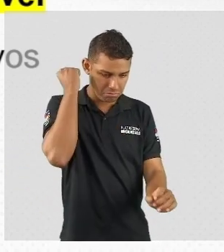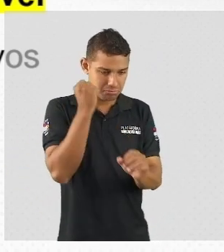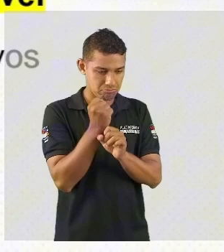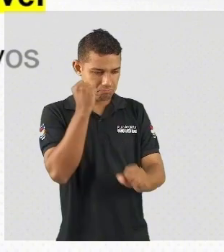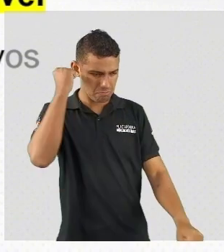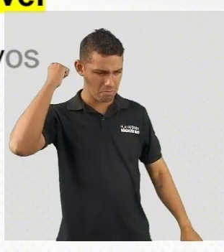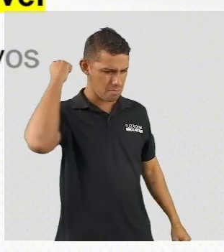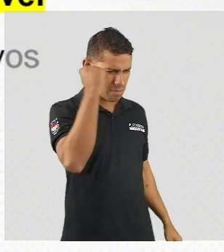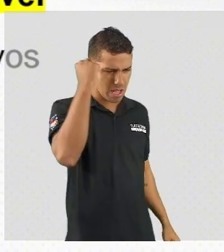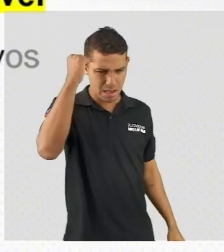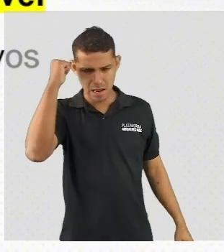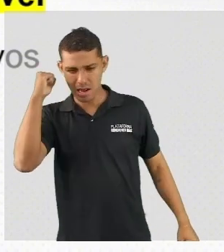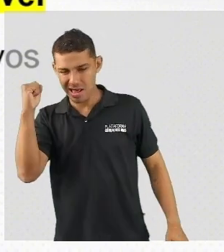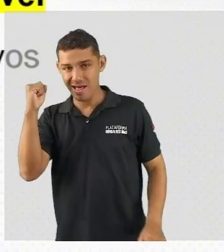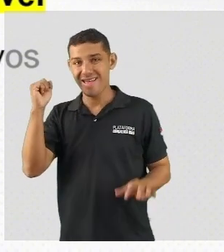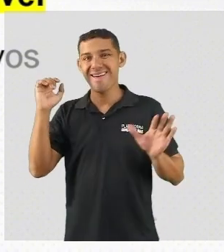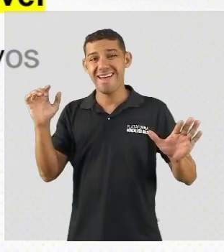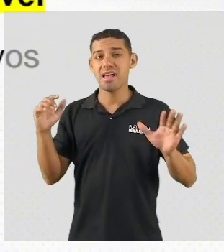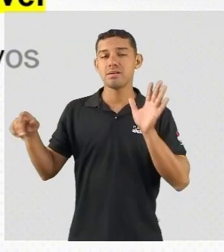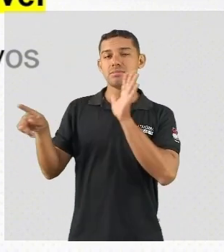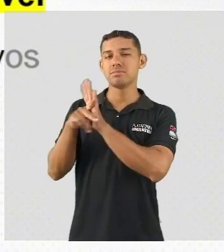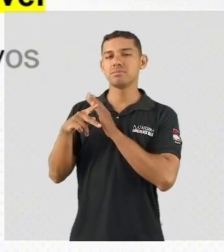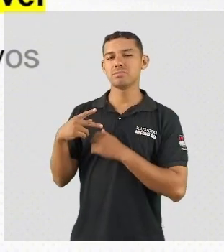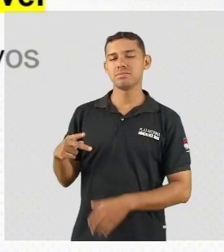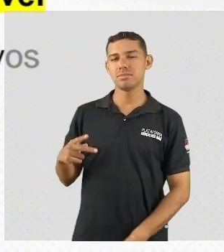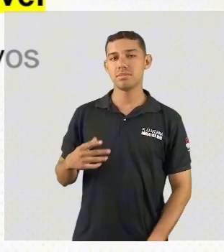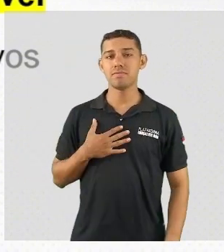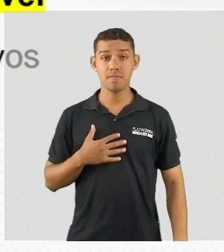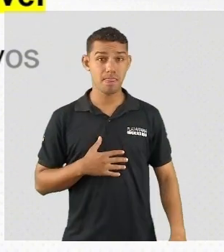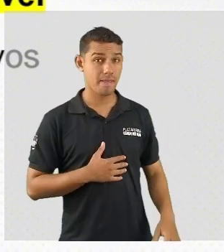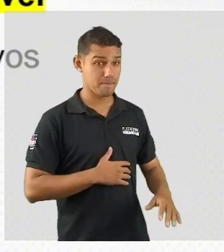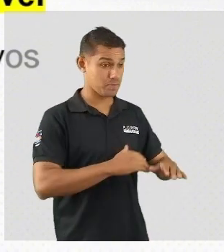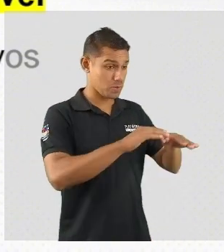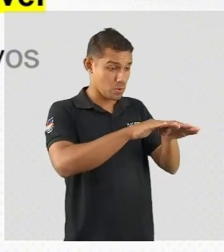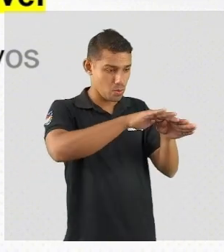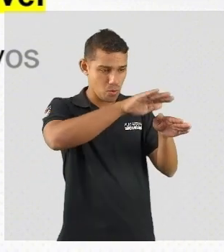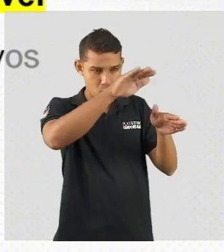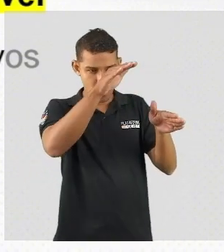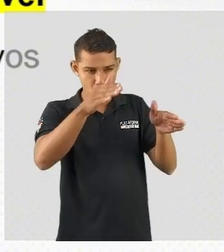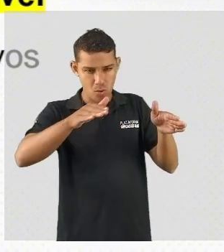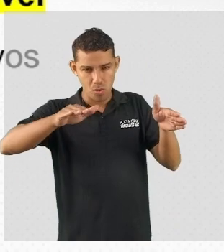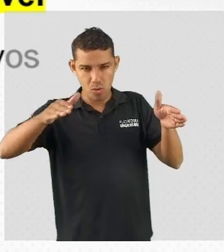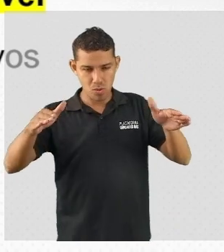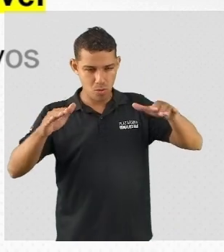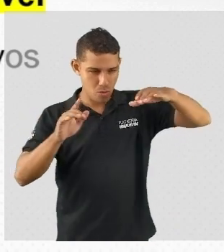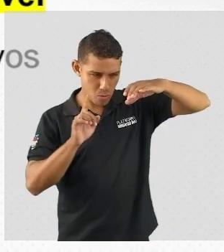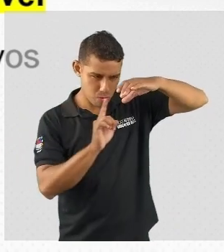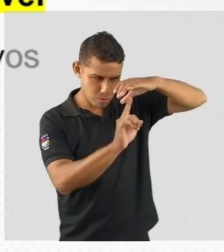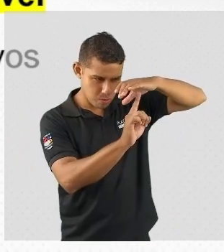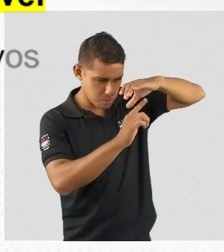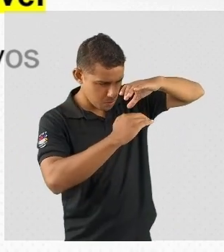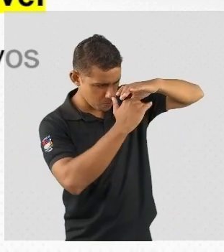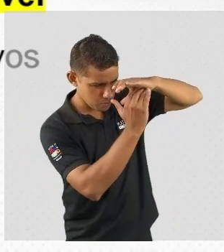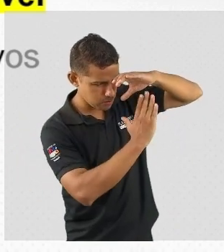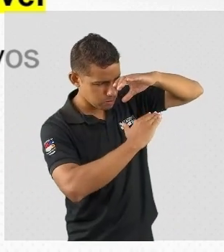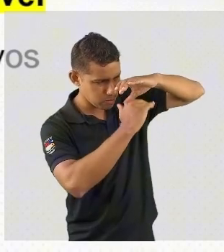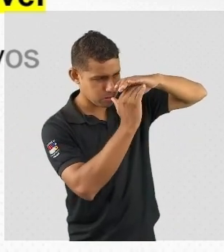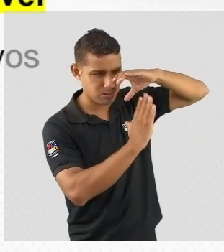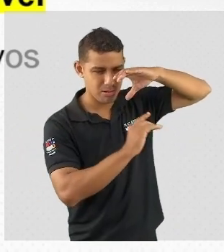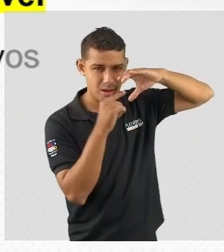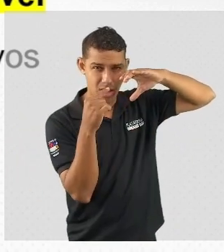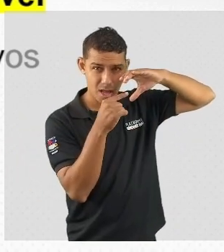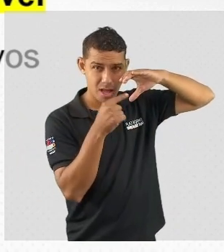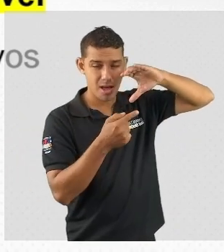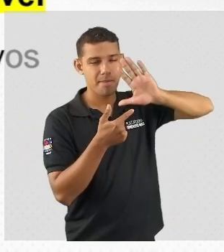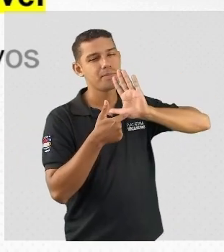eles deixaram algo para nós. E as pinturas rupestres, principalmente em cavernas, mas em outros lugares também, demonstram que esse